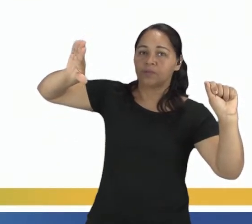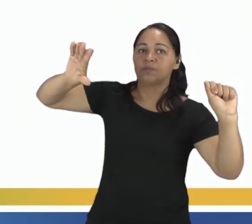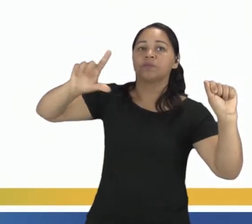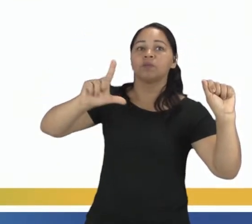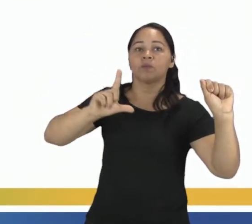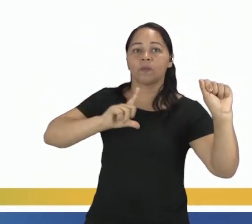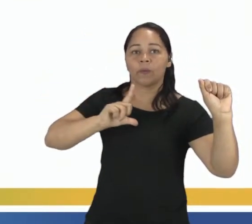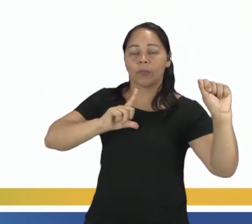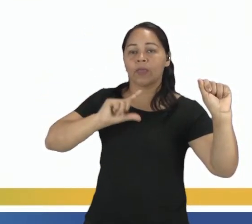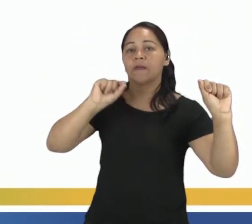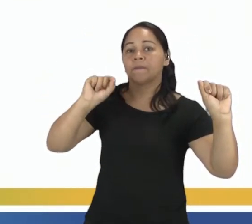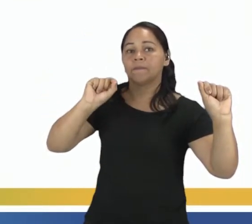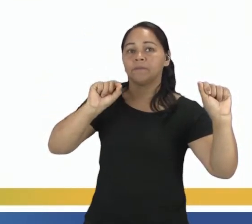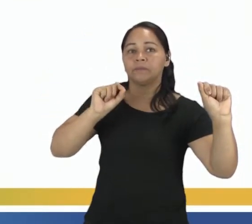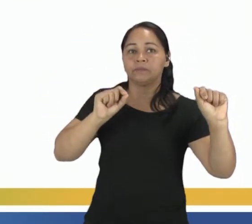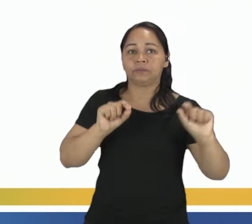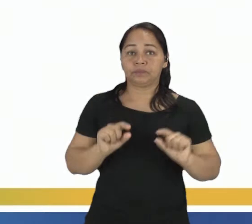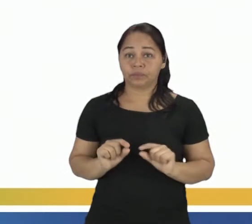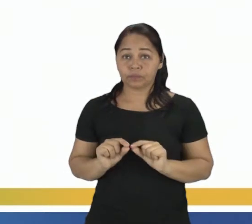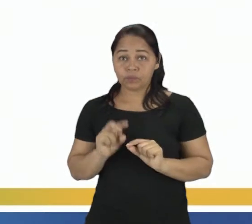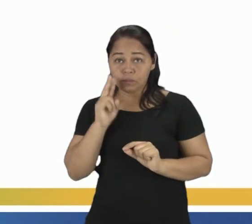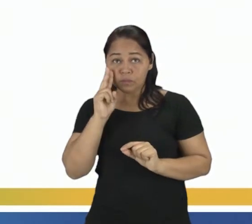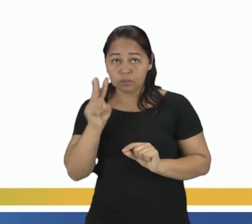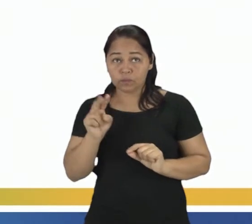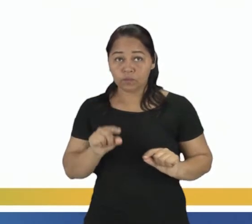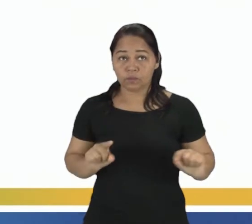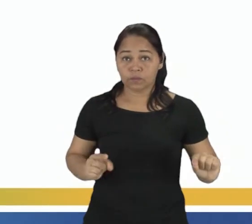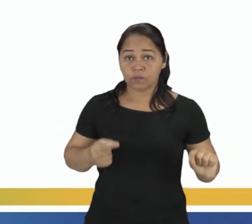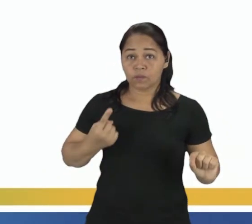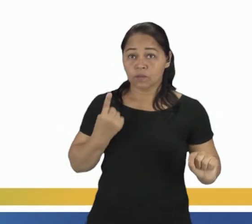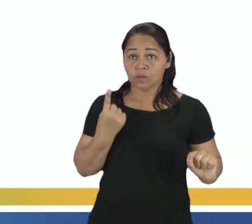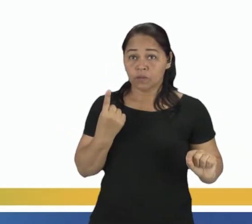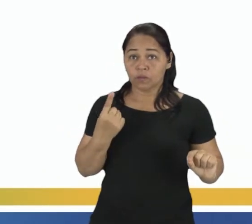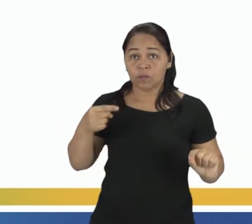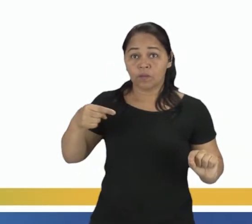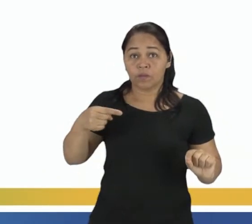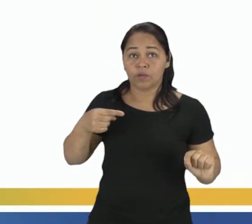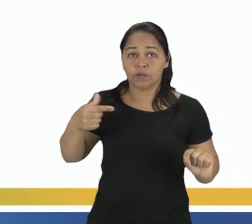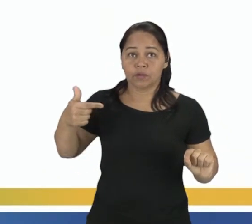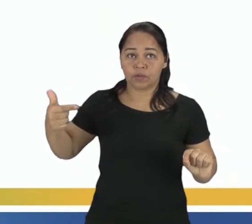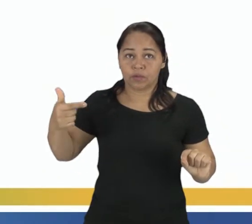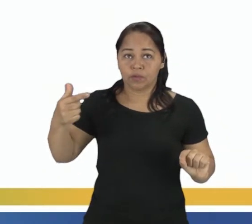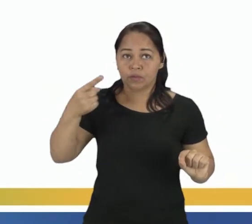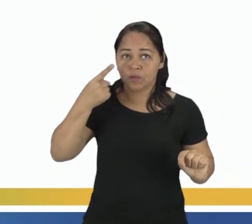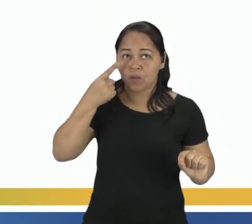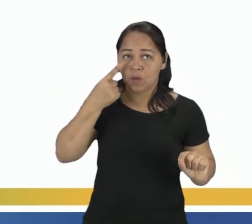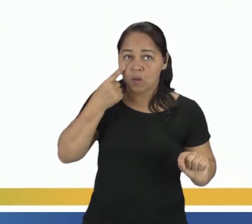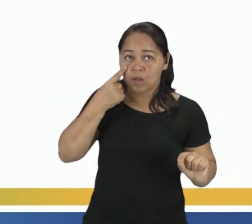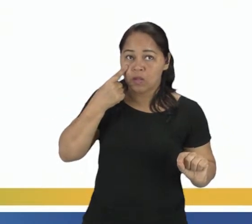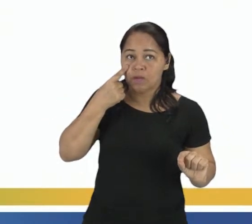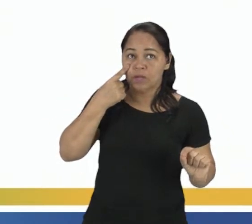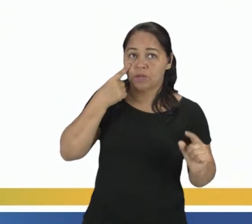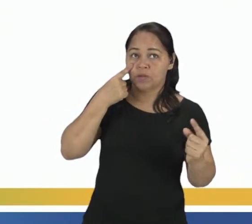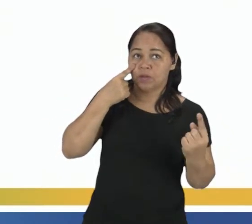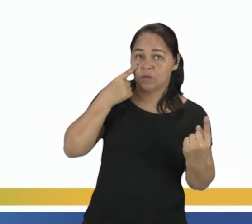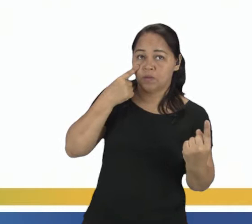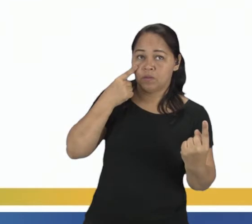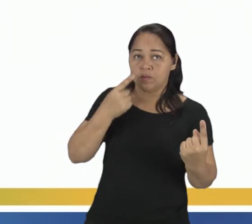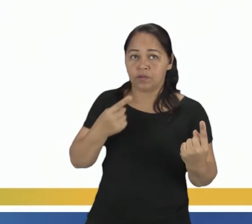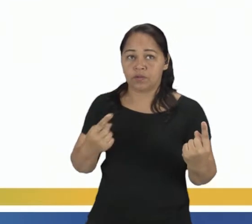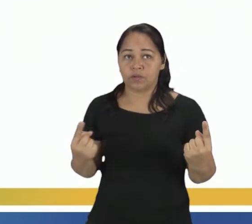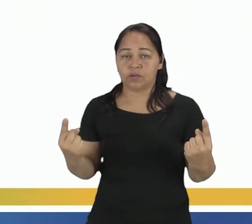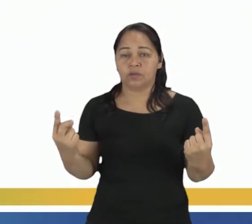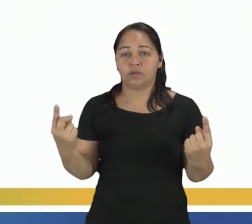aqui embaixo e o vértice dessa função é 1 e menos 2, certo? E aí, nesse exato momento, você